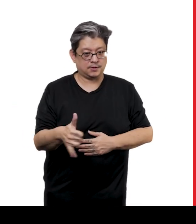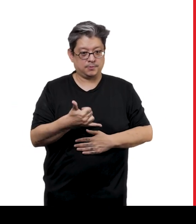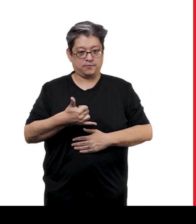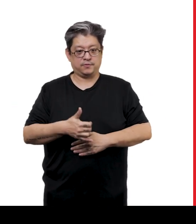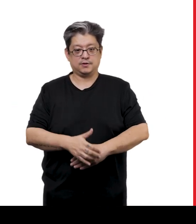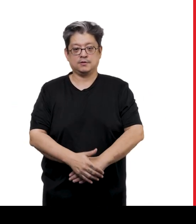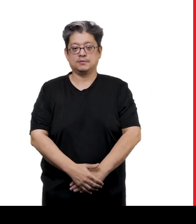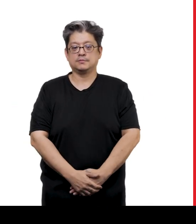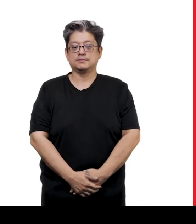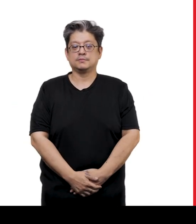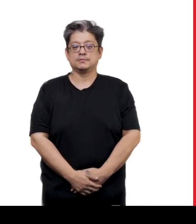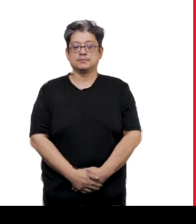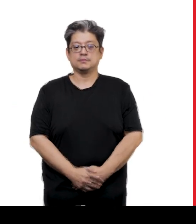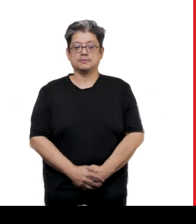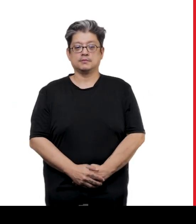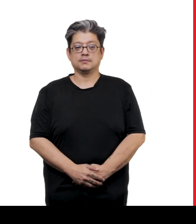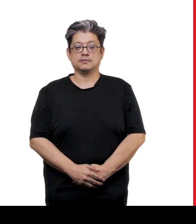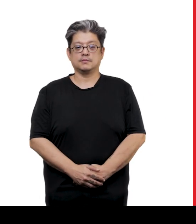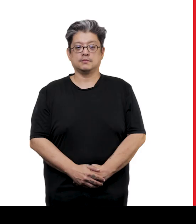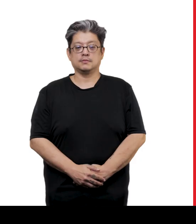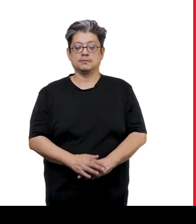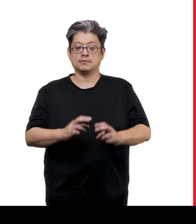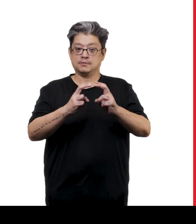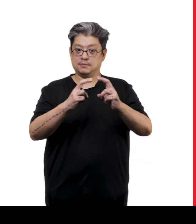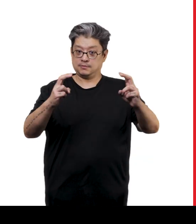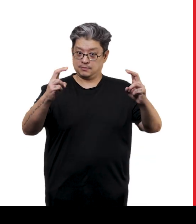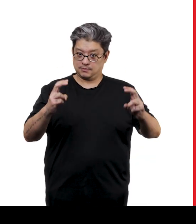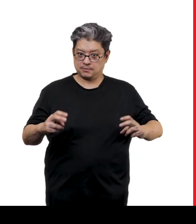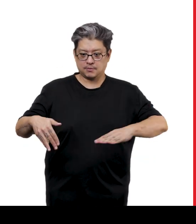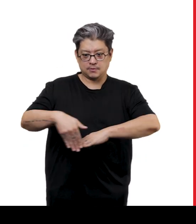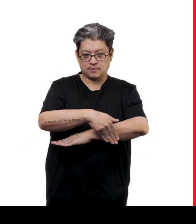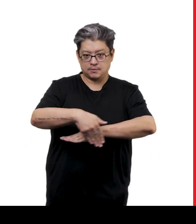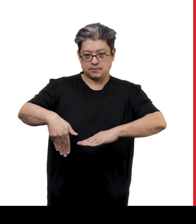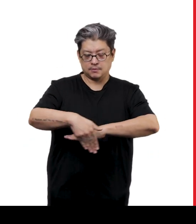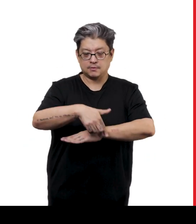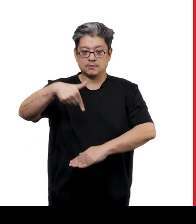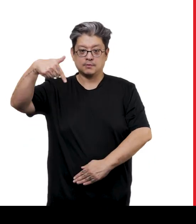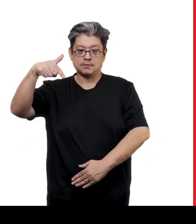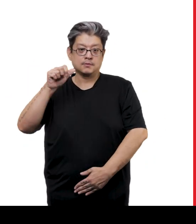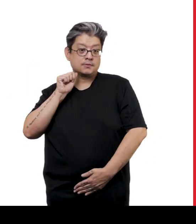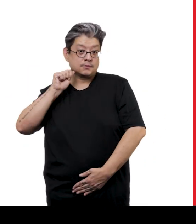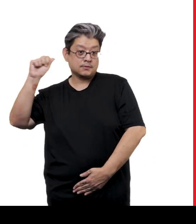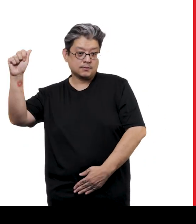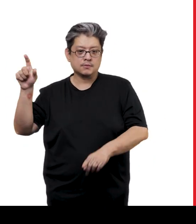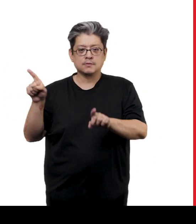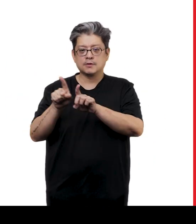O MASP na Rua 7 de Abril e as grandes aquisições de obras.